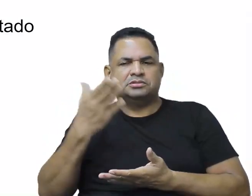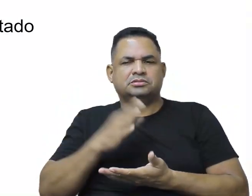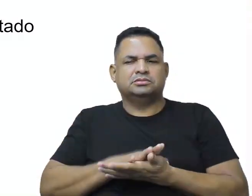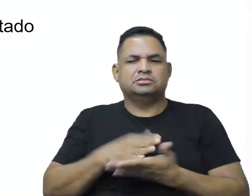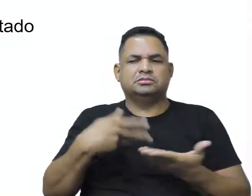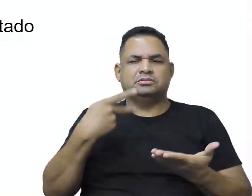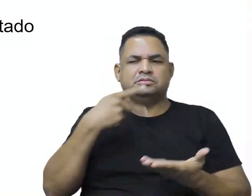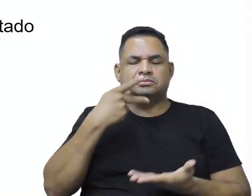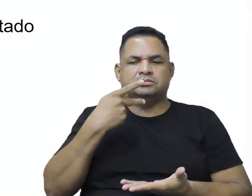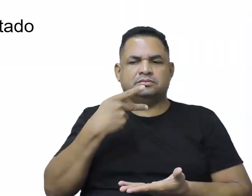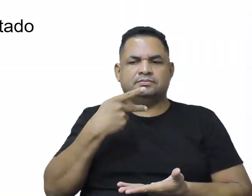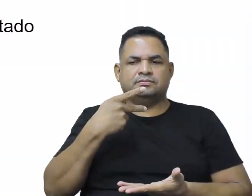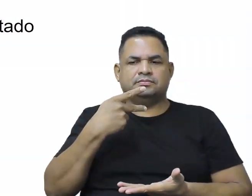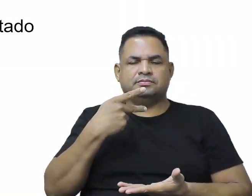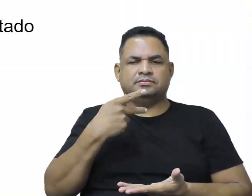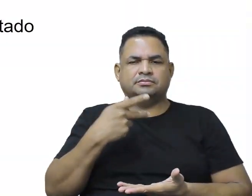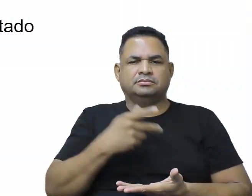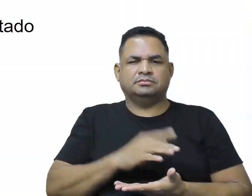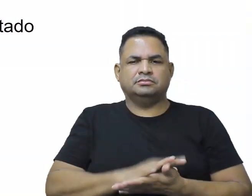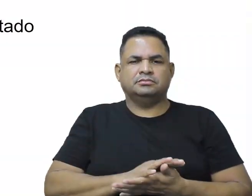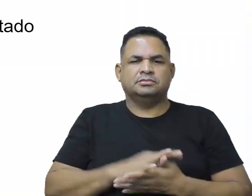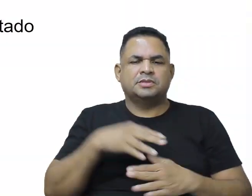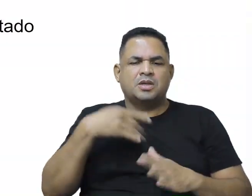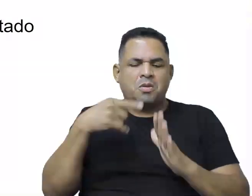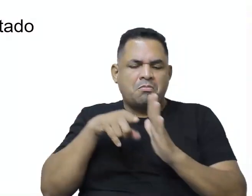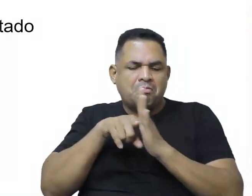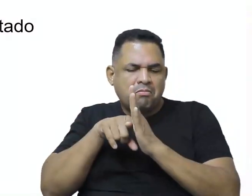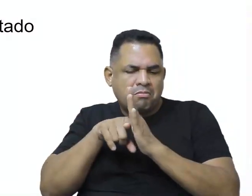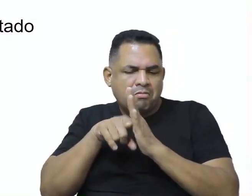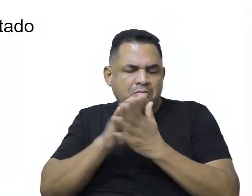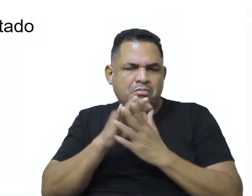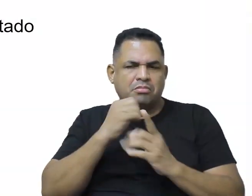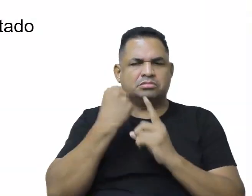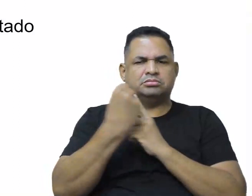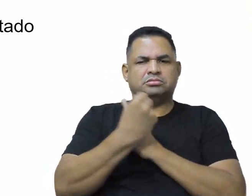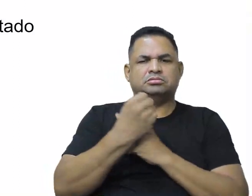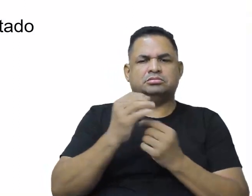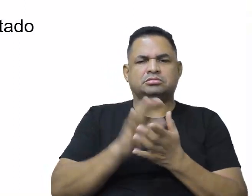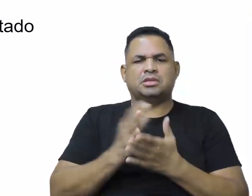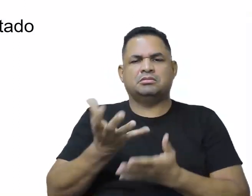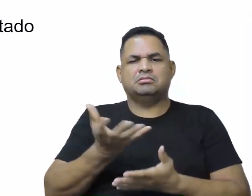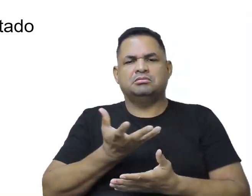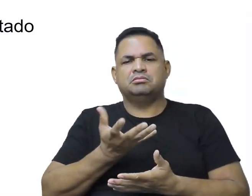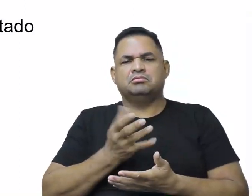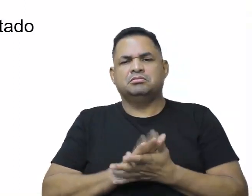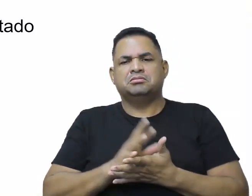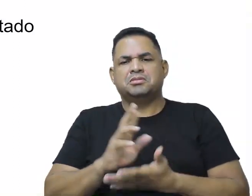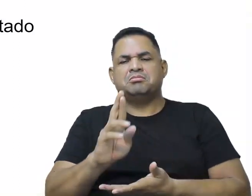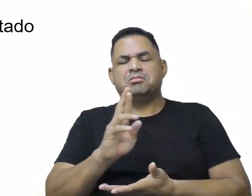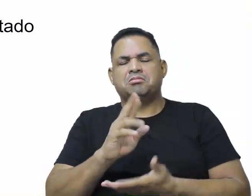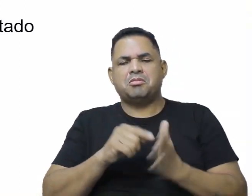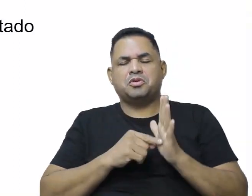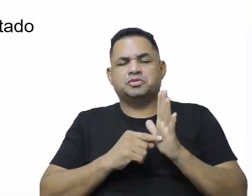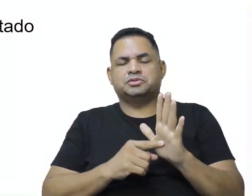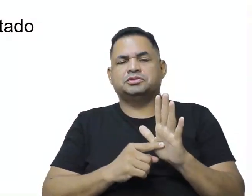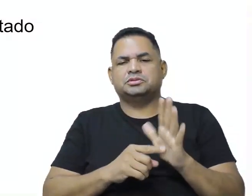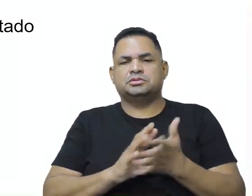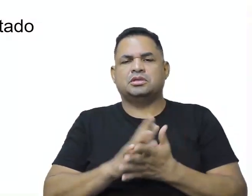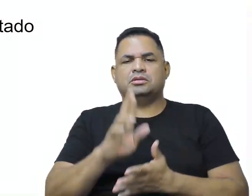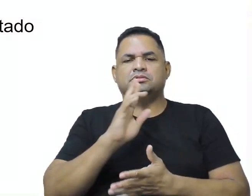ele e é ao analisar a sociedade capitalista já 15 anos as respostas